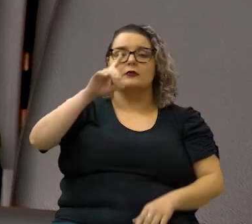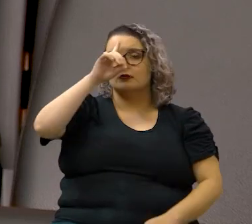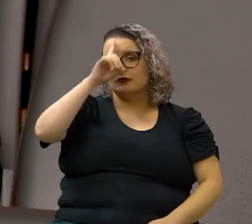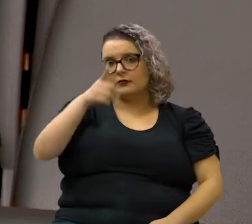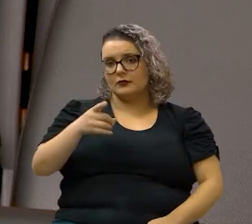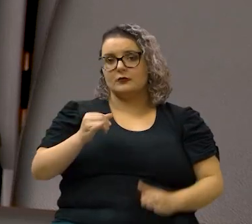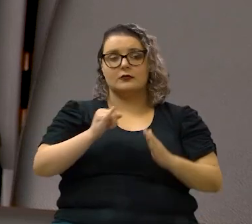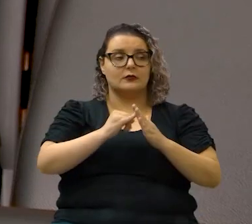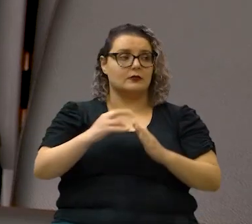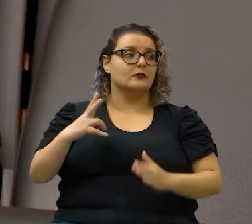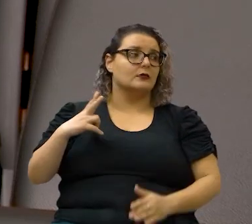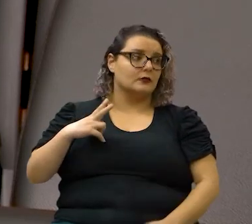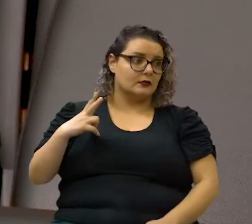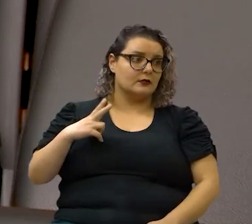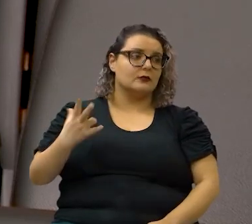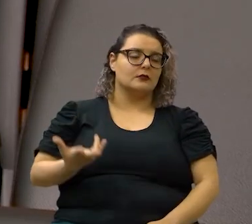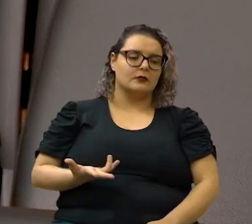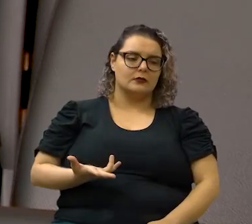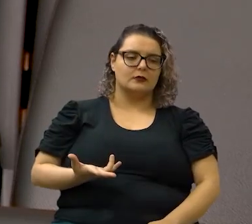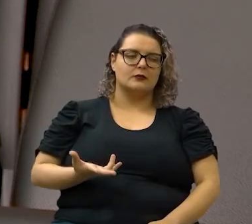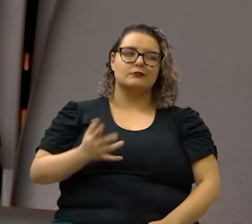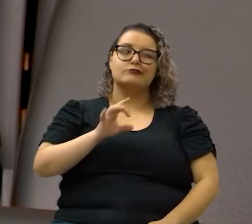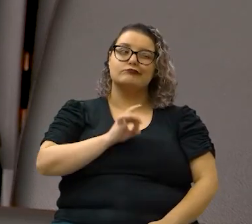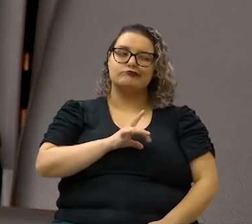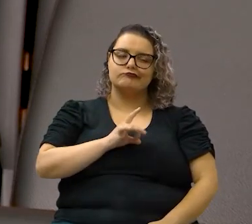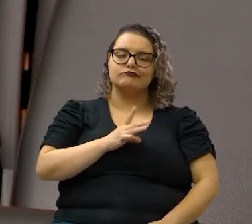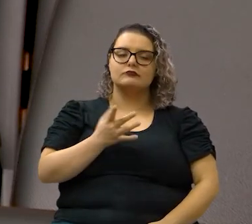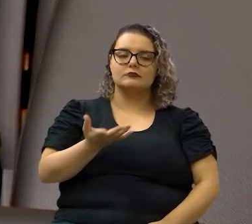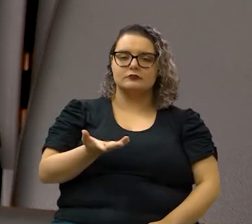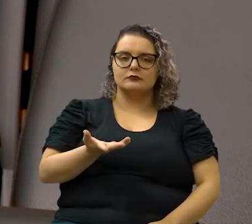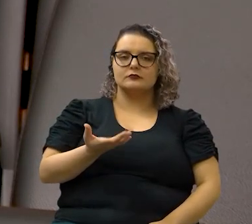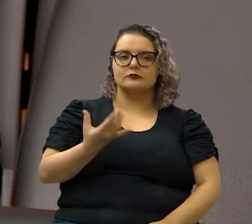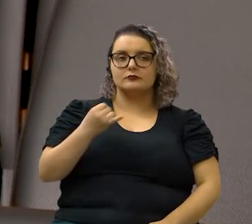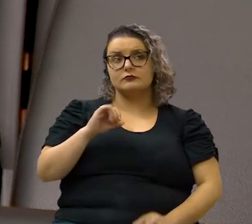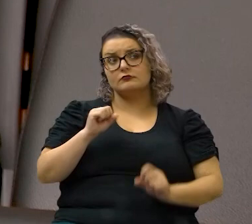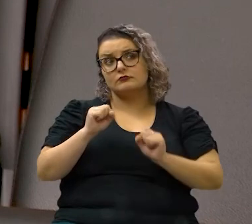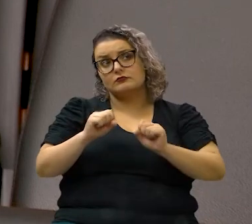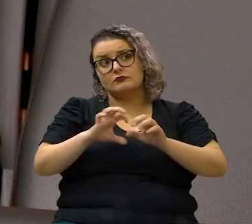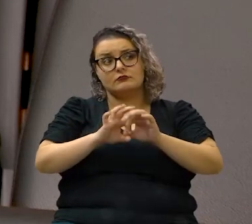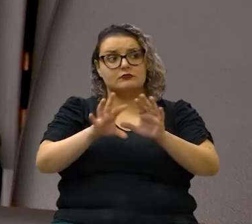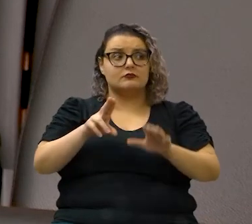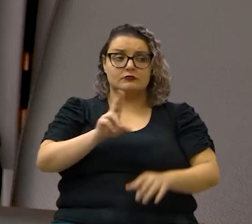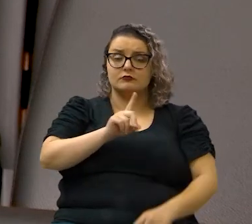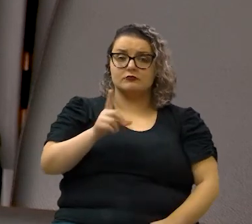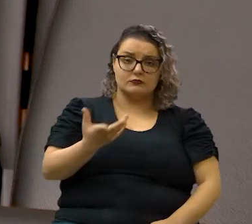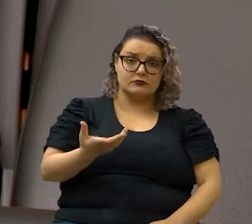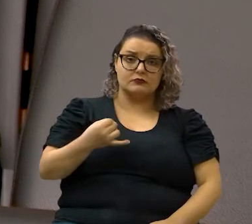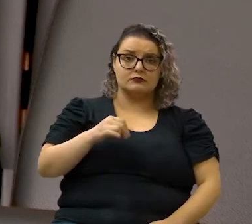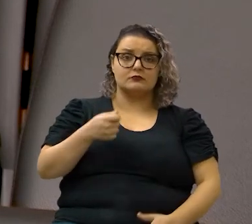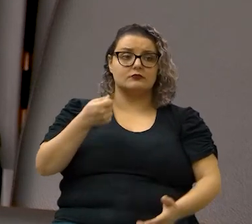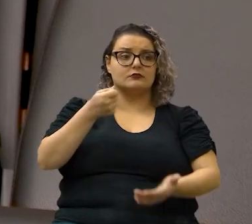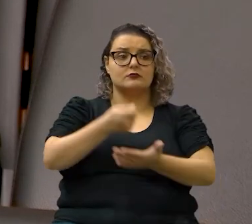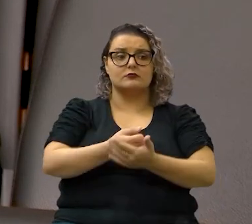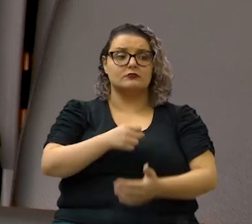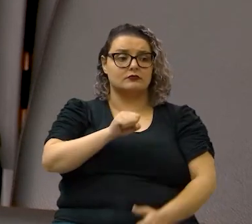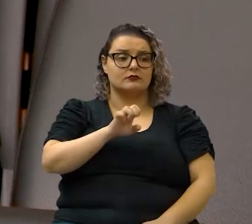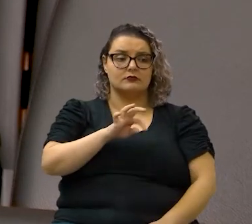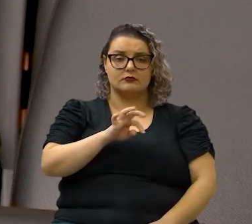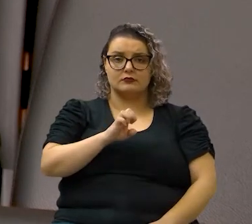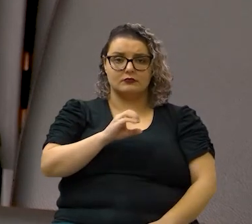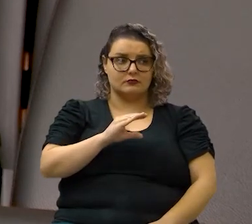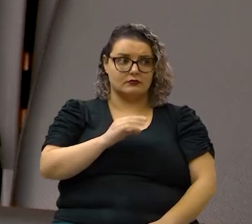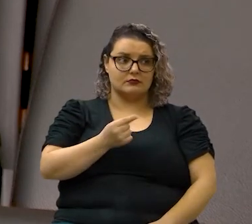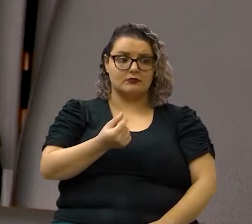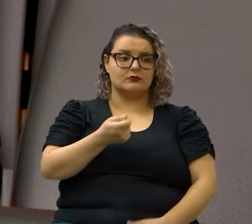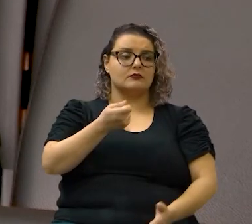o dono do imóvel privado fica com medo se ele pode autorizar ou não, se ele não vai ser cobrado pela